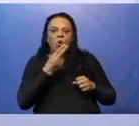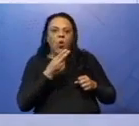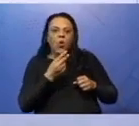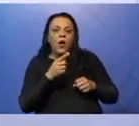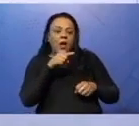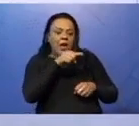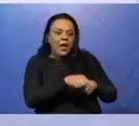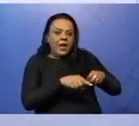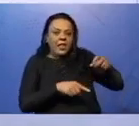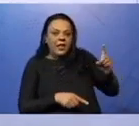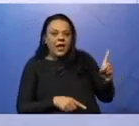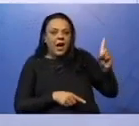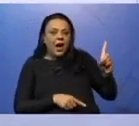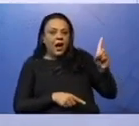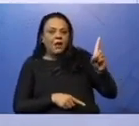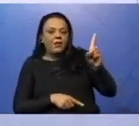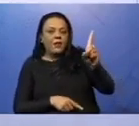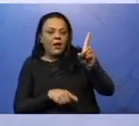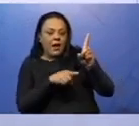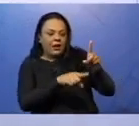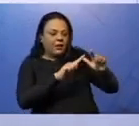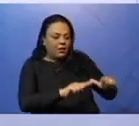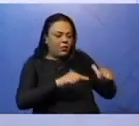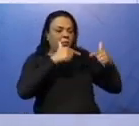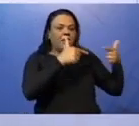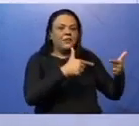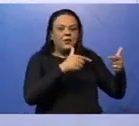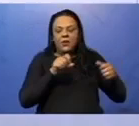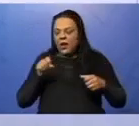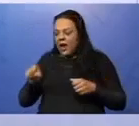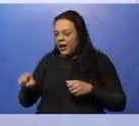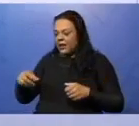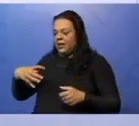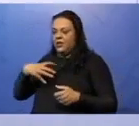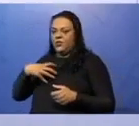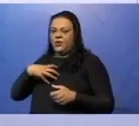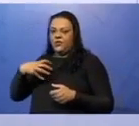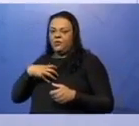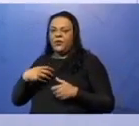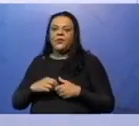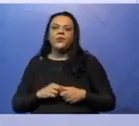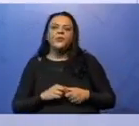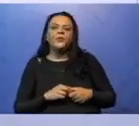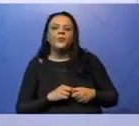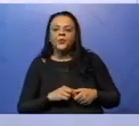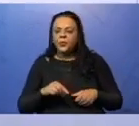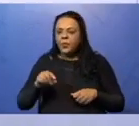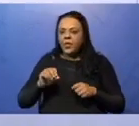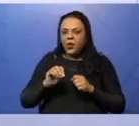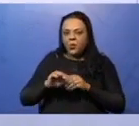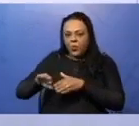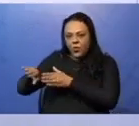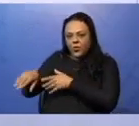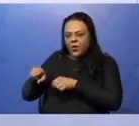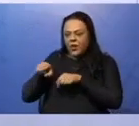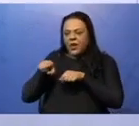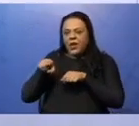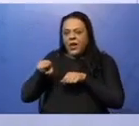Ele virou esportista, ele se tornou esportista, estado. Mas, se ele fala, ele virou a página do